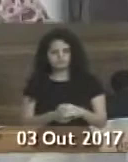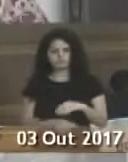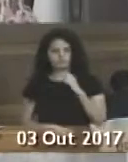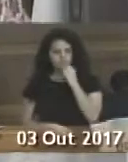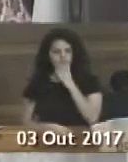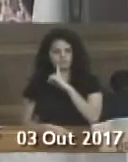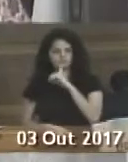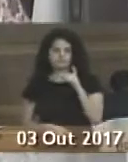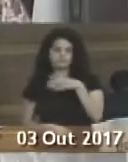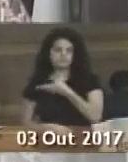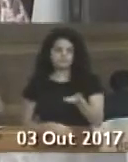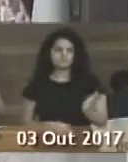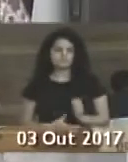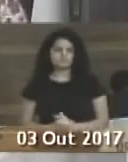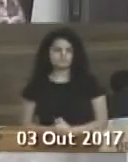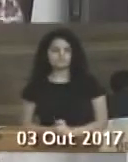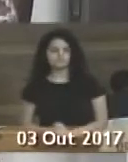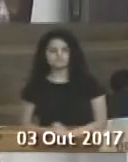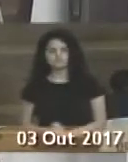todos.